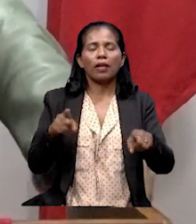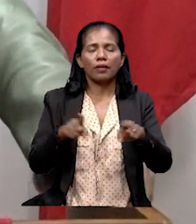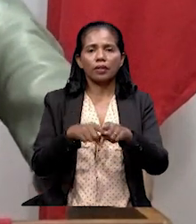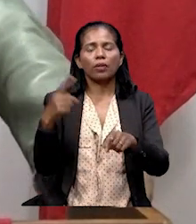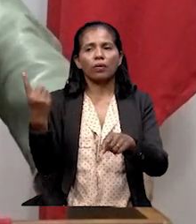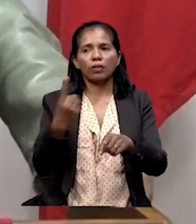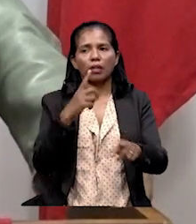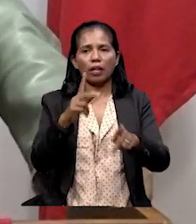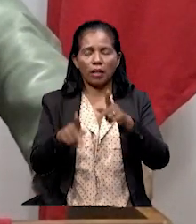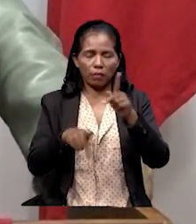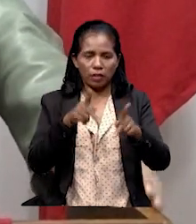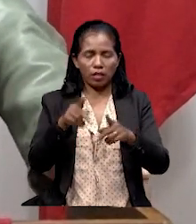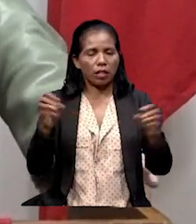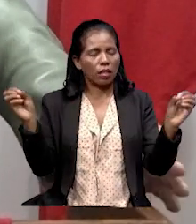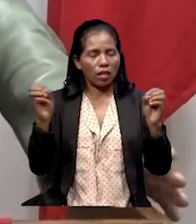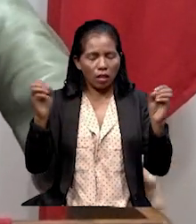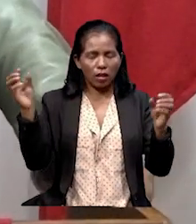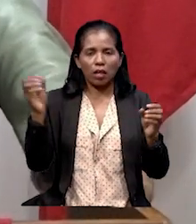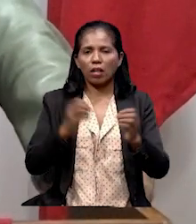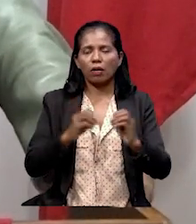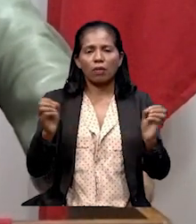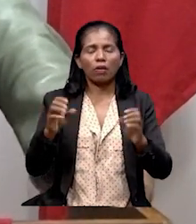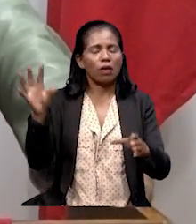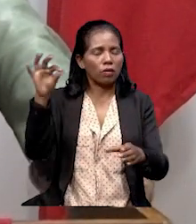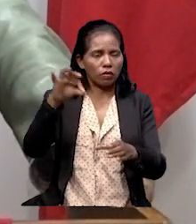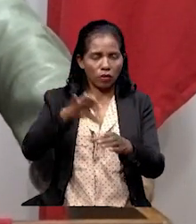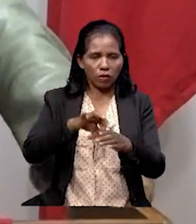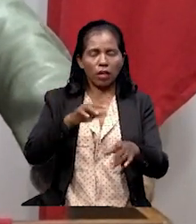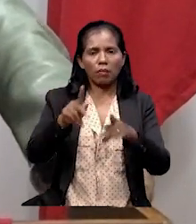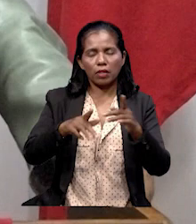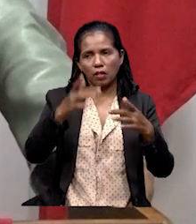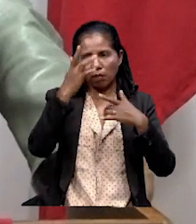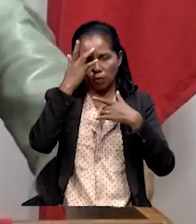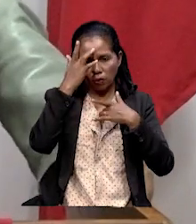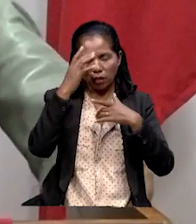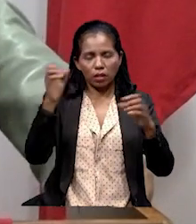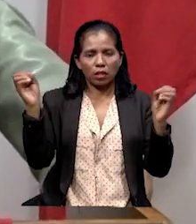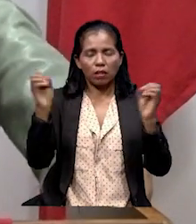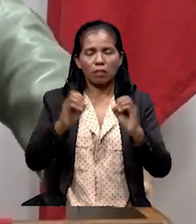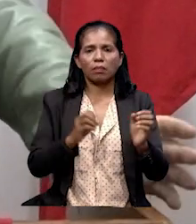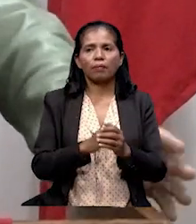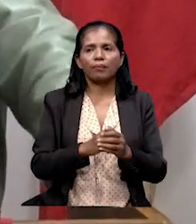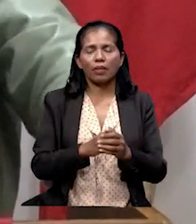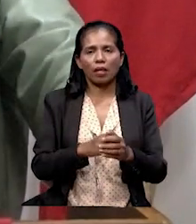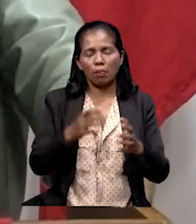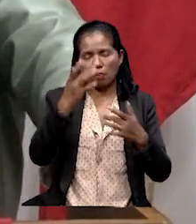na bela coi ba voto se na bem mora scari se na bem alejado cari la coi sai ou da luma tamba